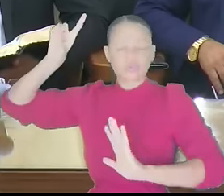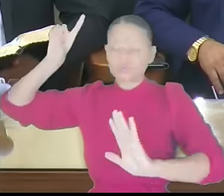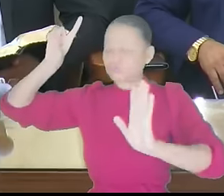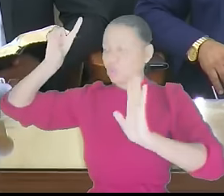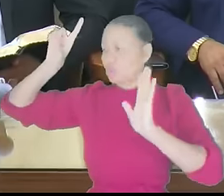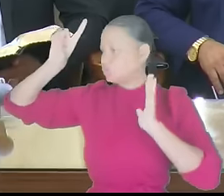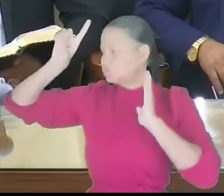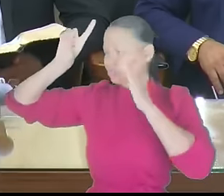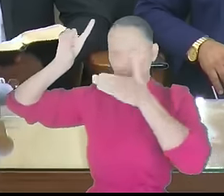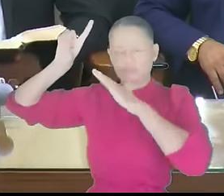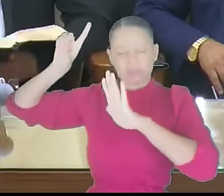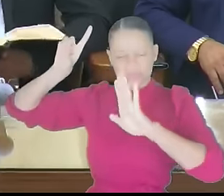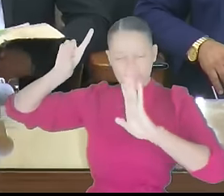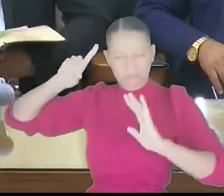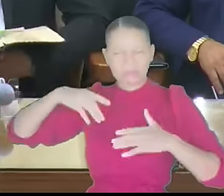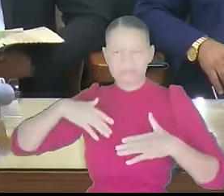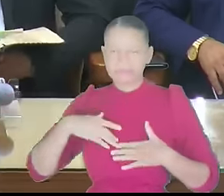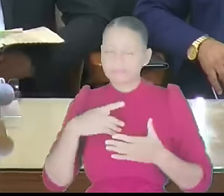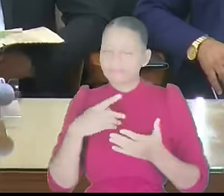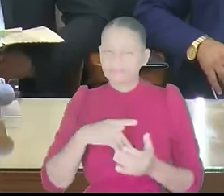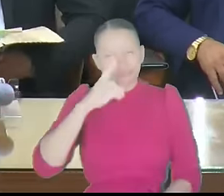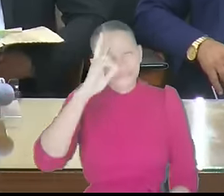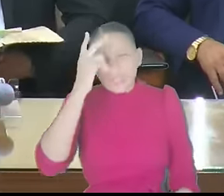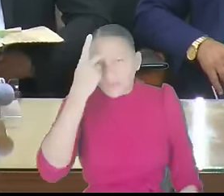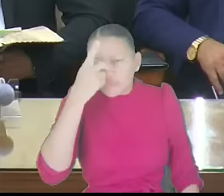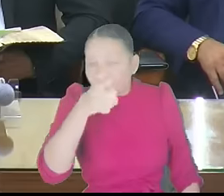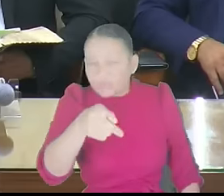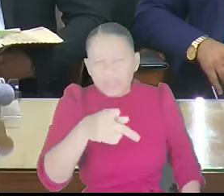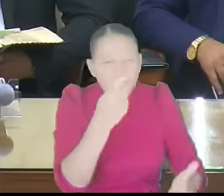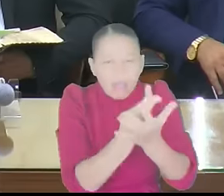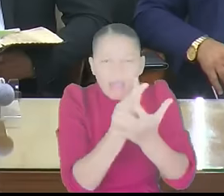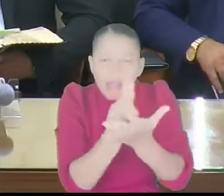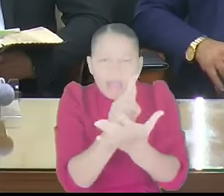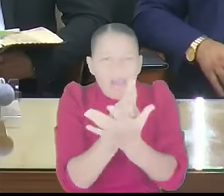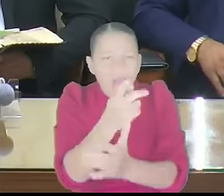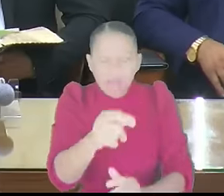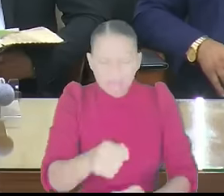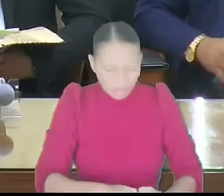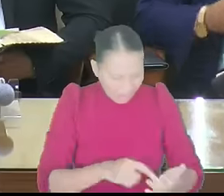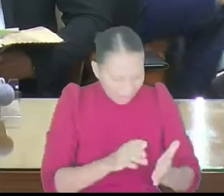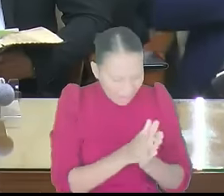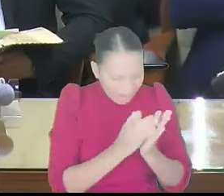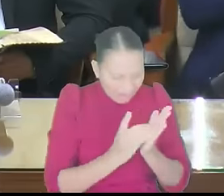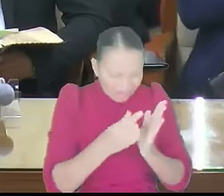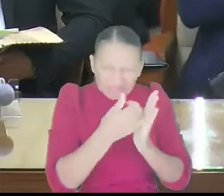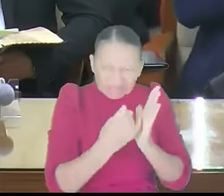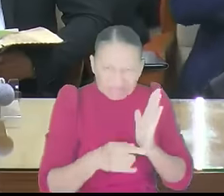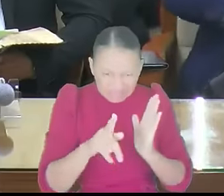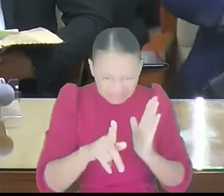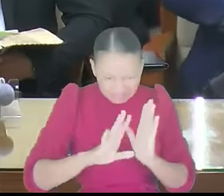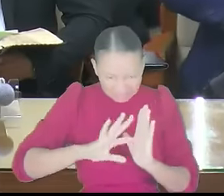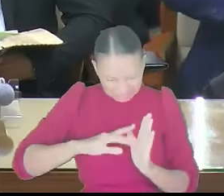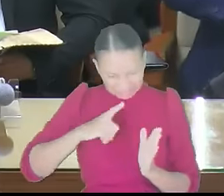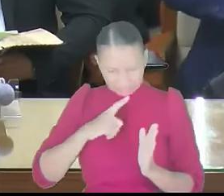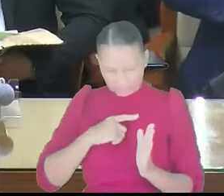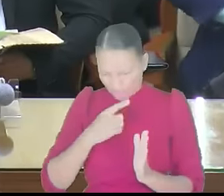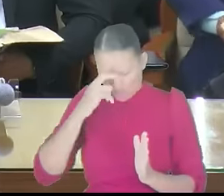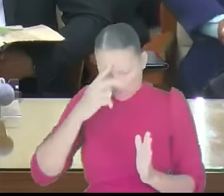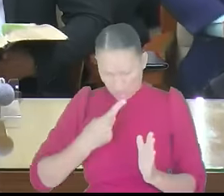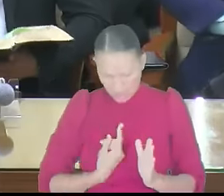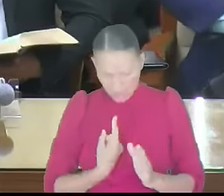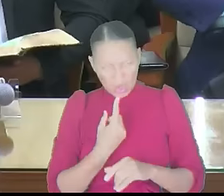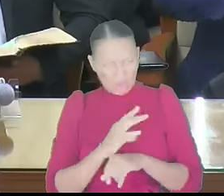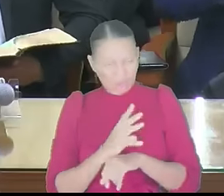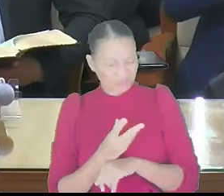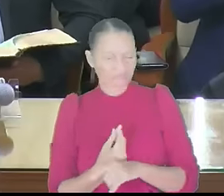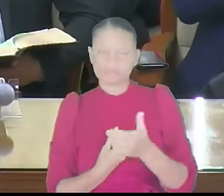igreja. Você está redondamente errado. Nenhum versículo da Bíblia diz que você é a igreja. Pastor, não tem esse versículo na Bíblia,